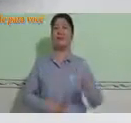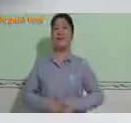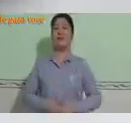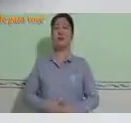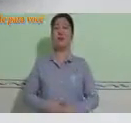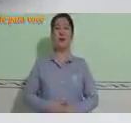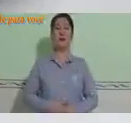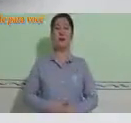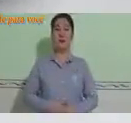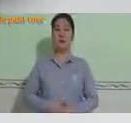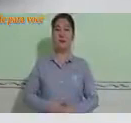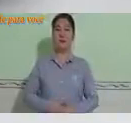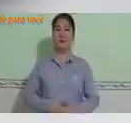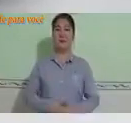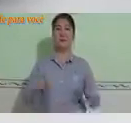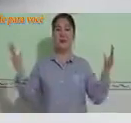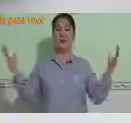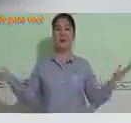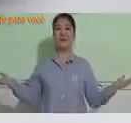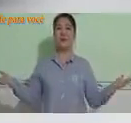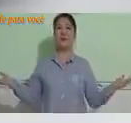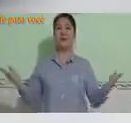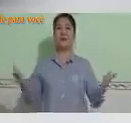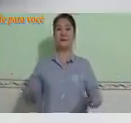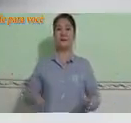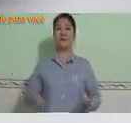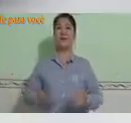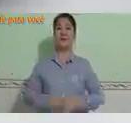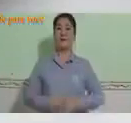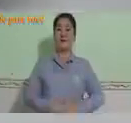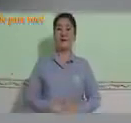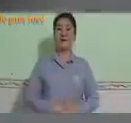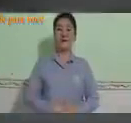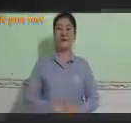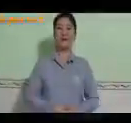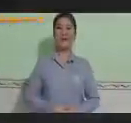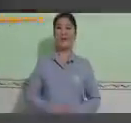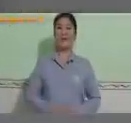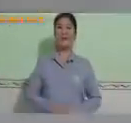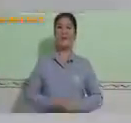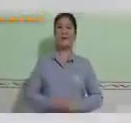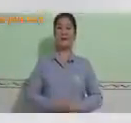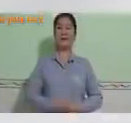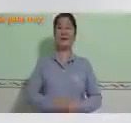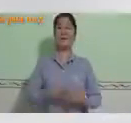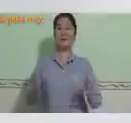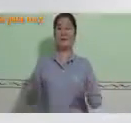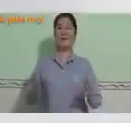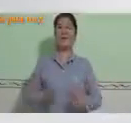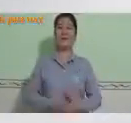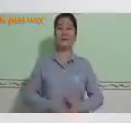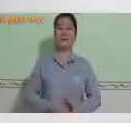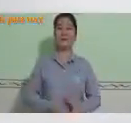que a alteração na concentração de testosterona, progesterona e estrogênio podem interferir na fertilidade de homens